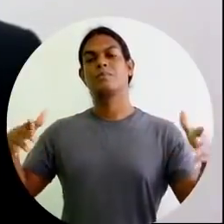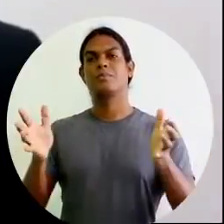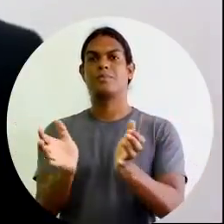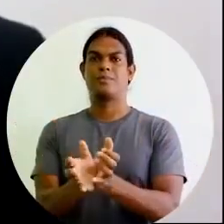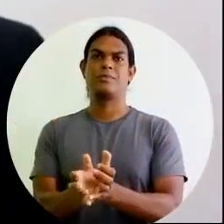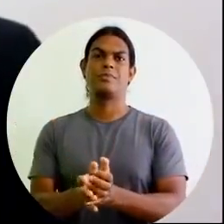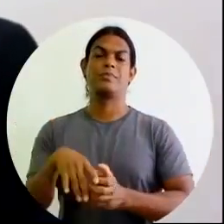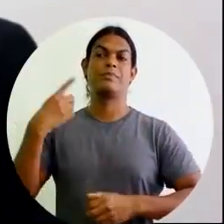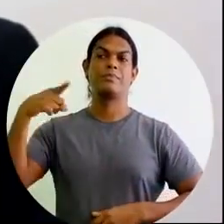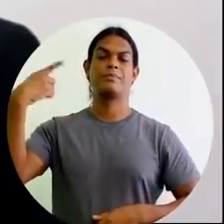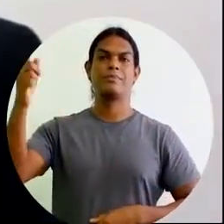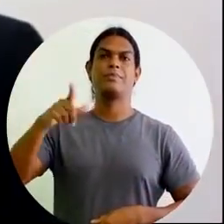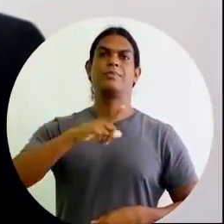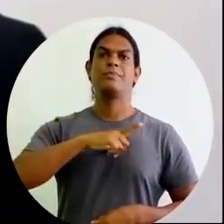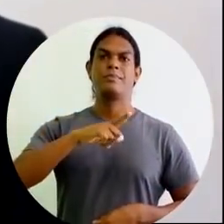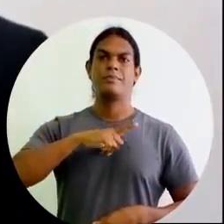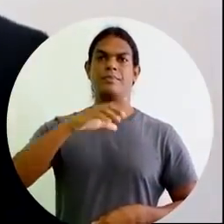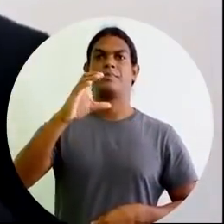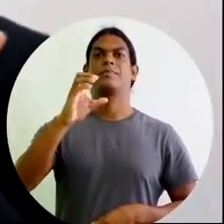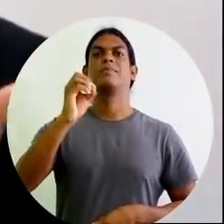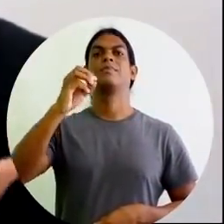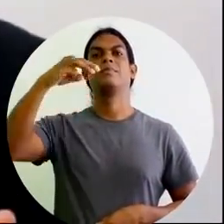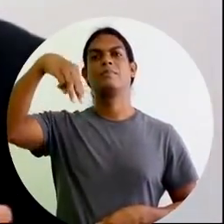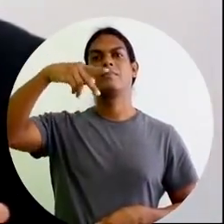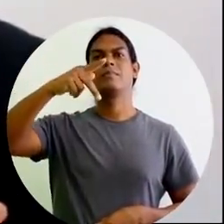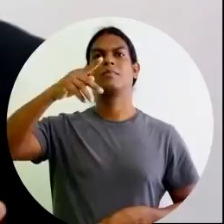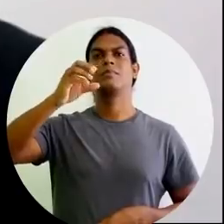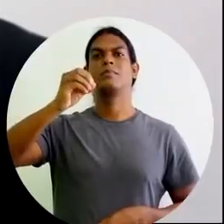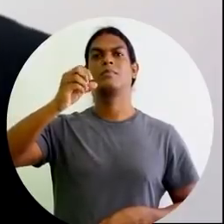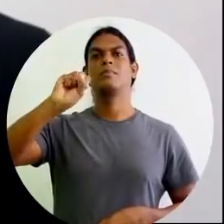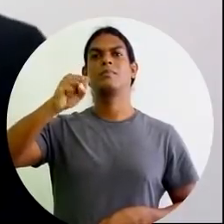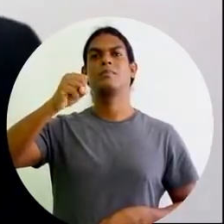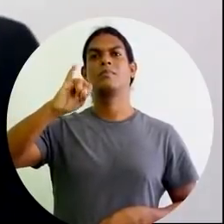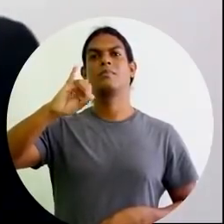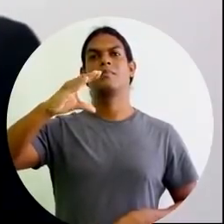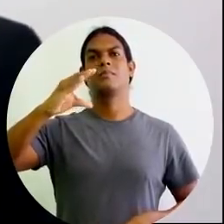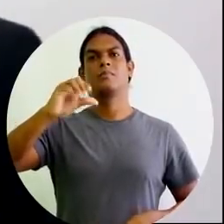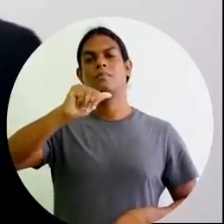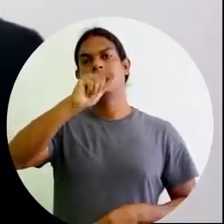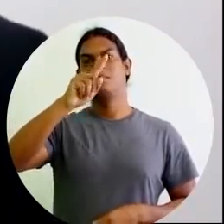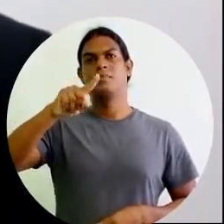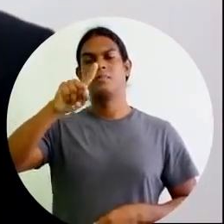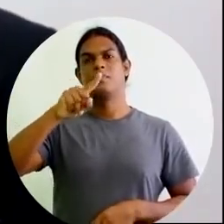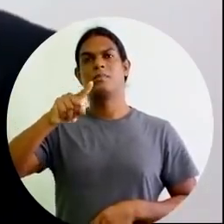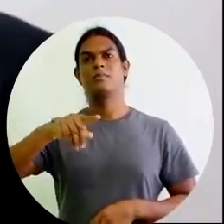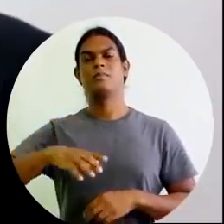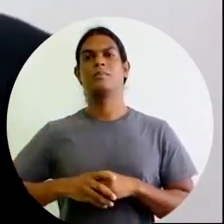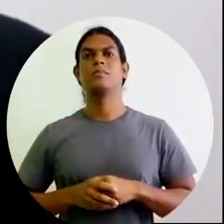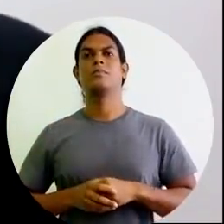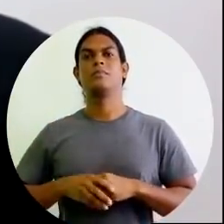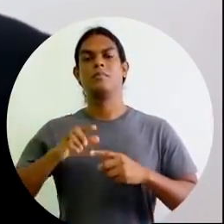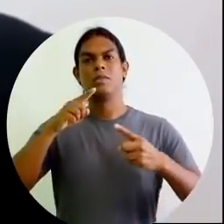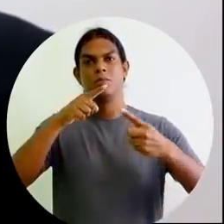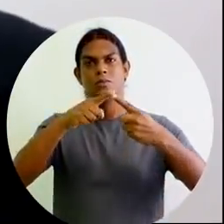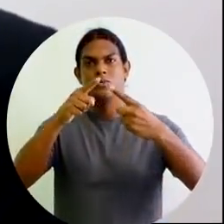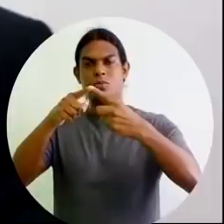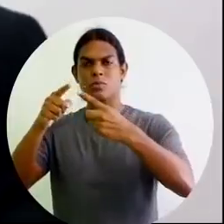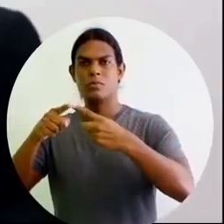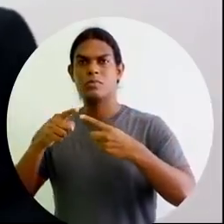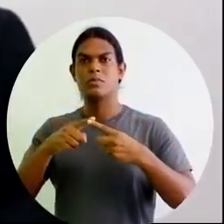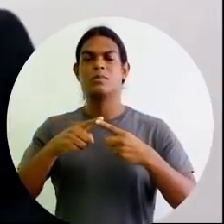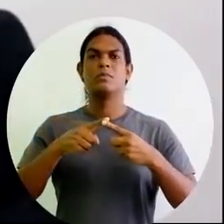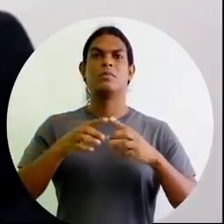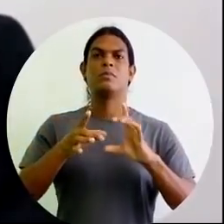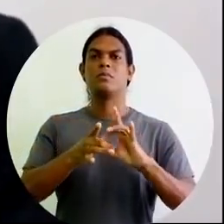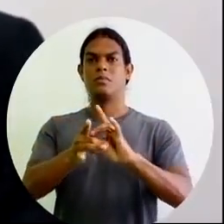deste grupo. Depois, nós vemos a composição. Esta composição é a combinação